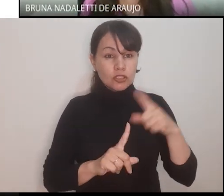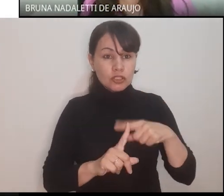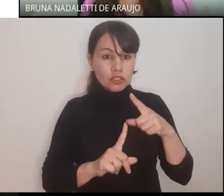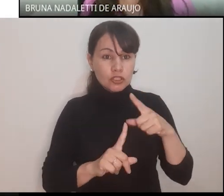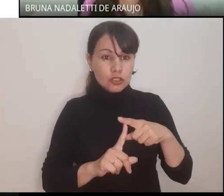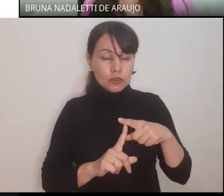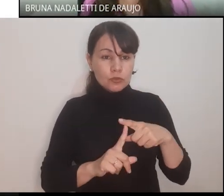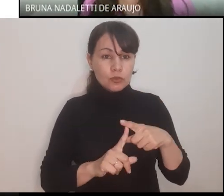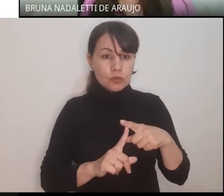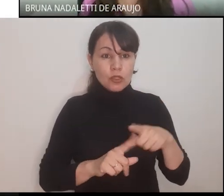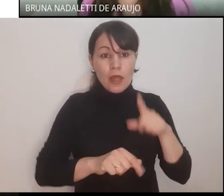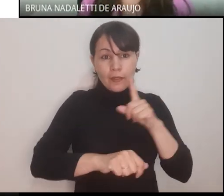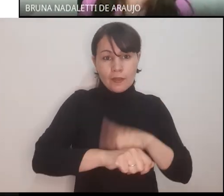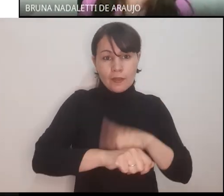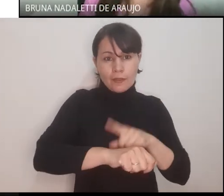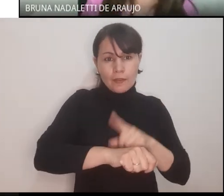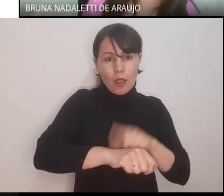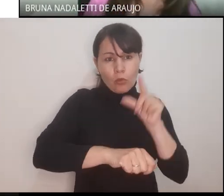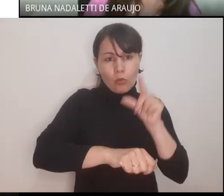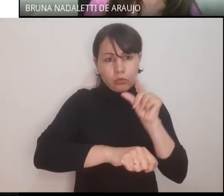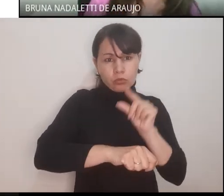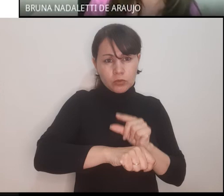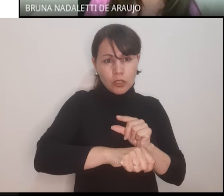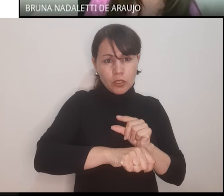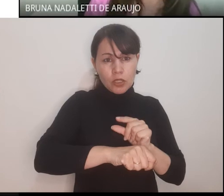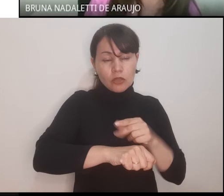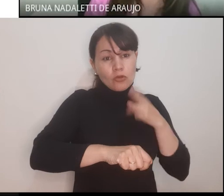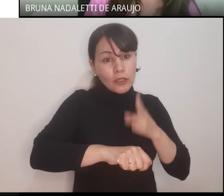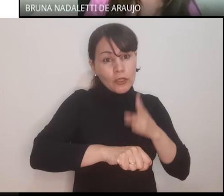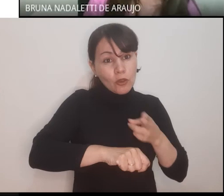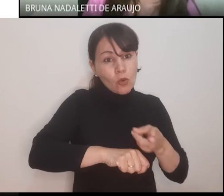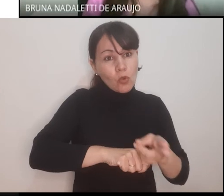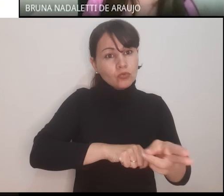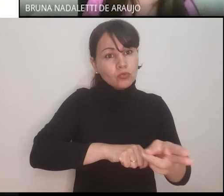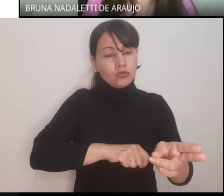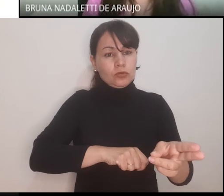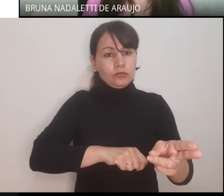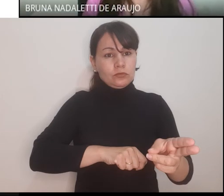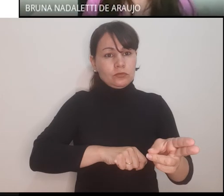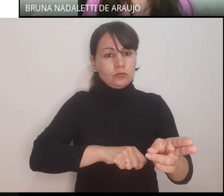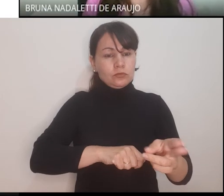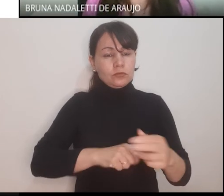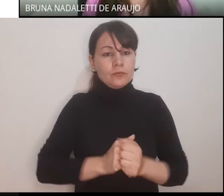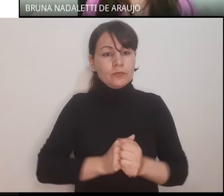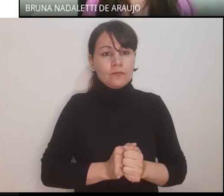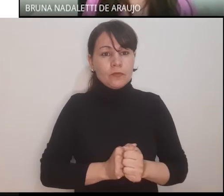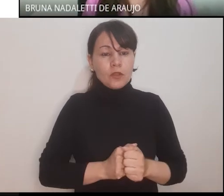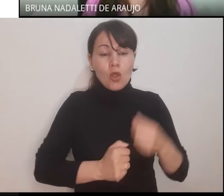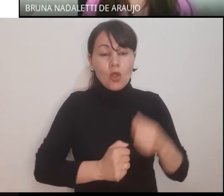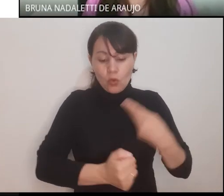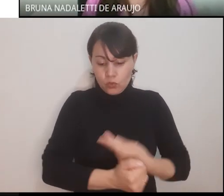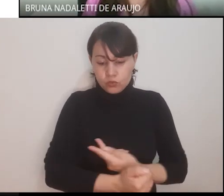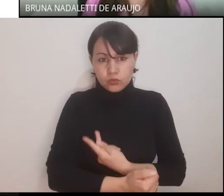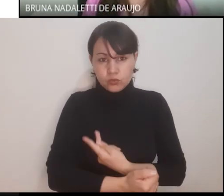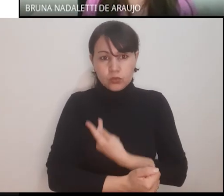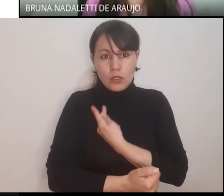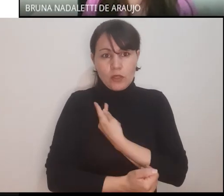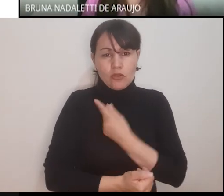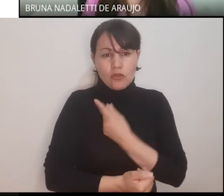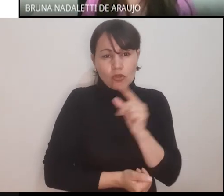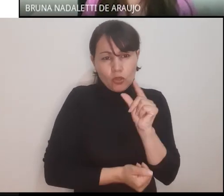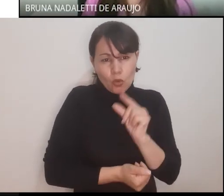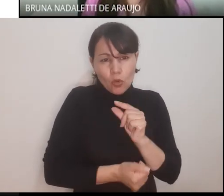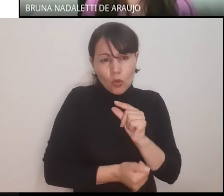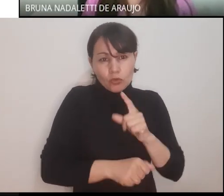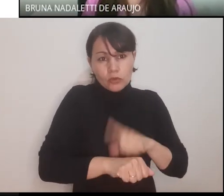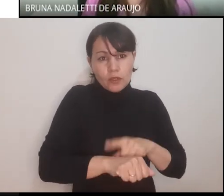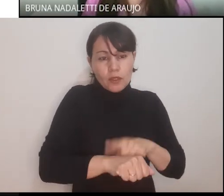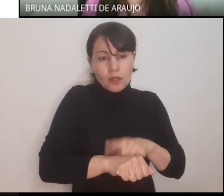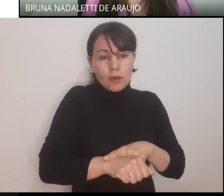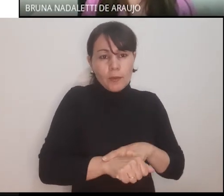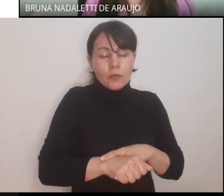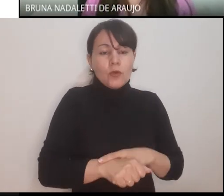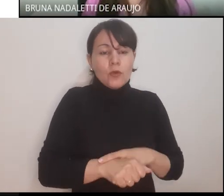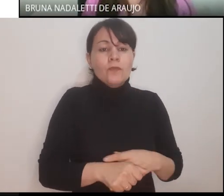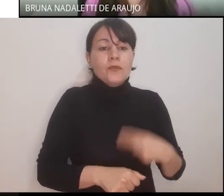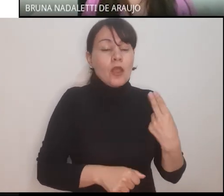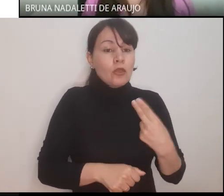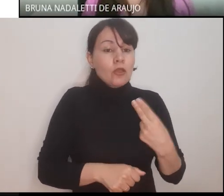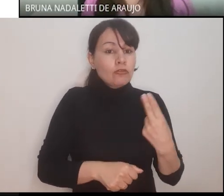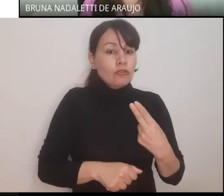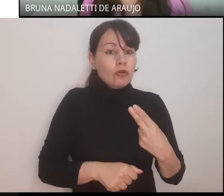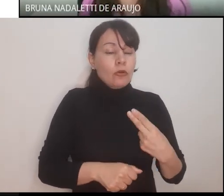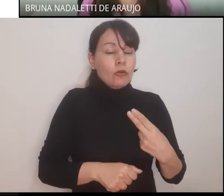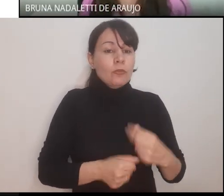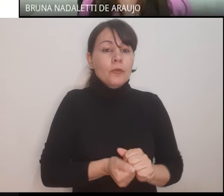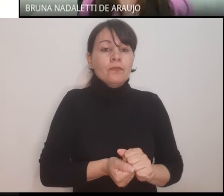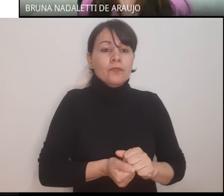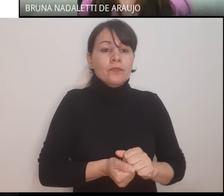curta permanência e o de longa permanência. Os catéteres de curta permanência são também chamados de catéter